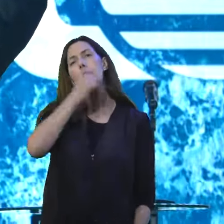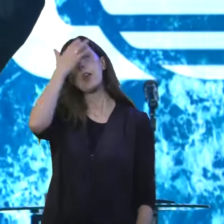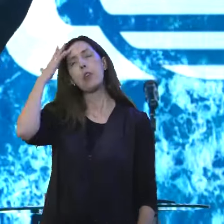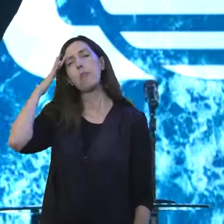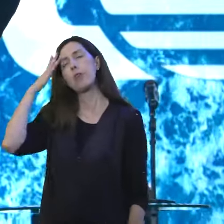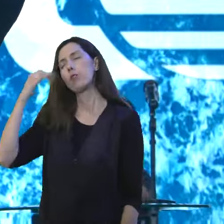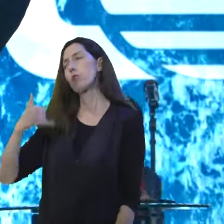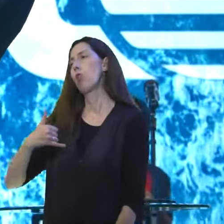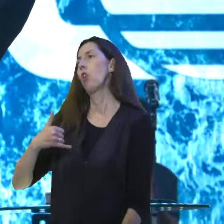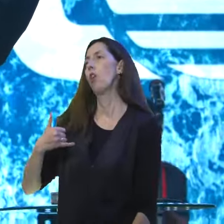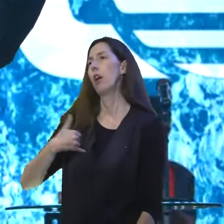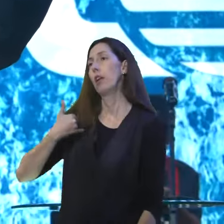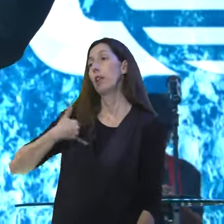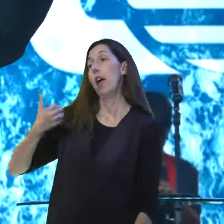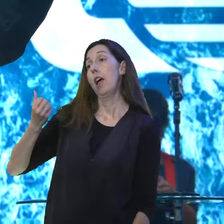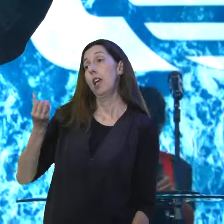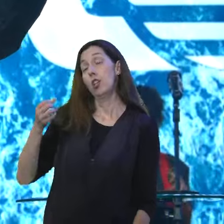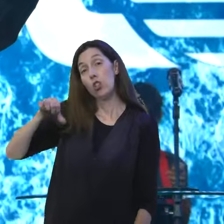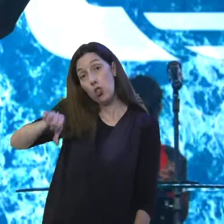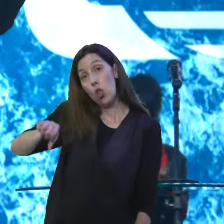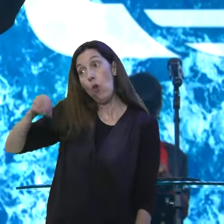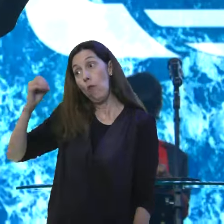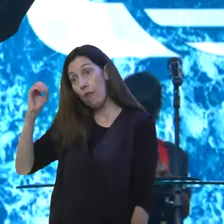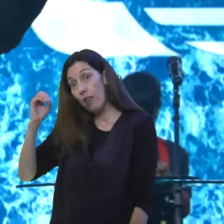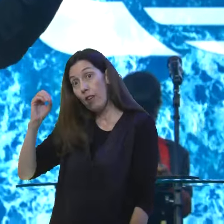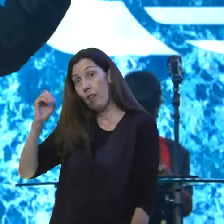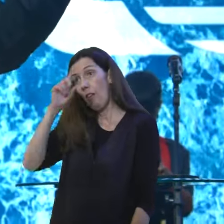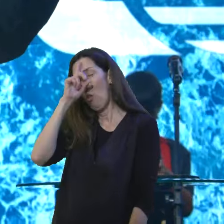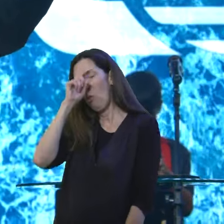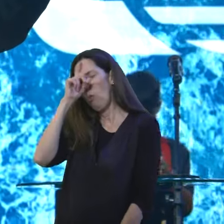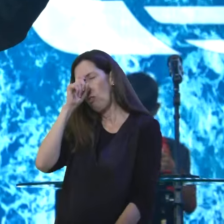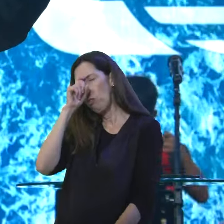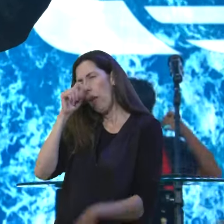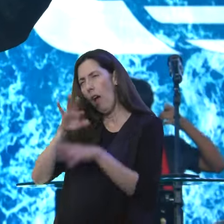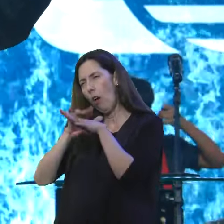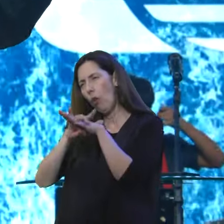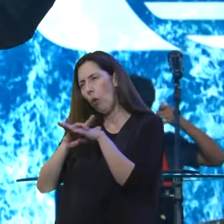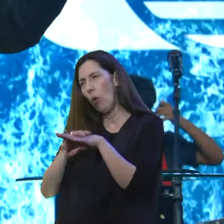querendo entender de Jesus, mas não consegue entender direito porque está doente.